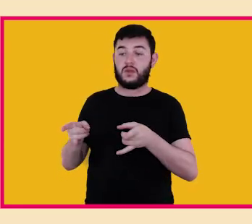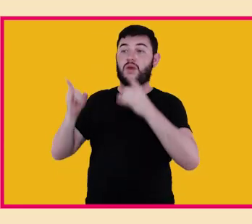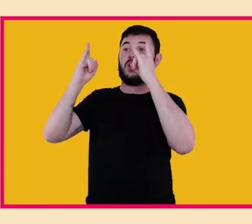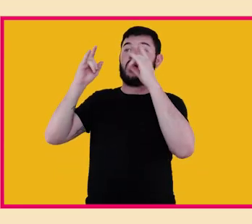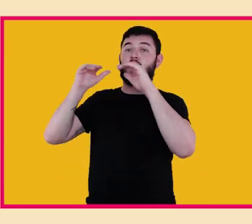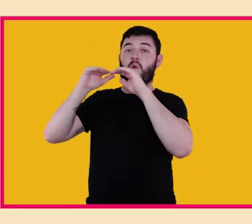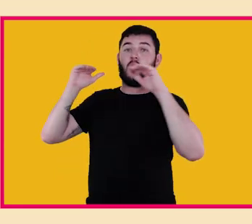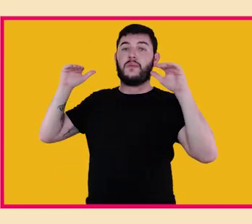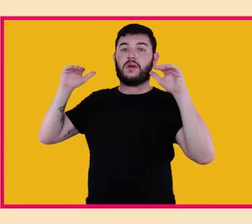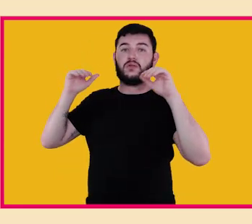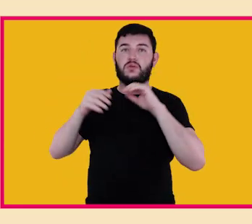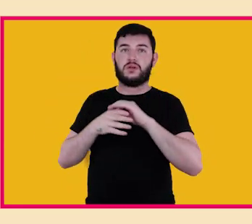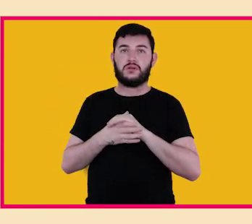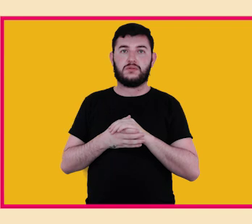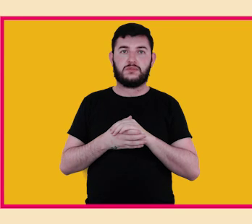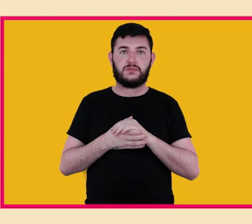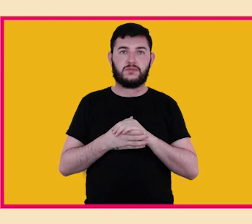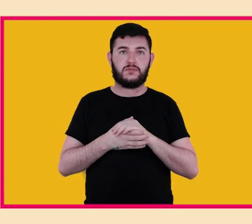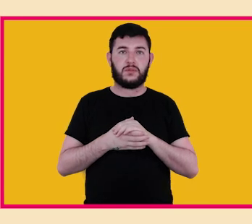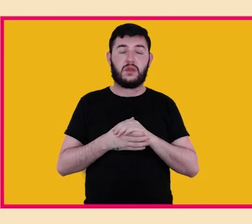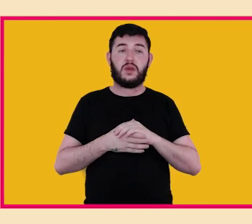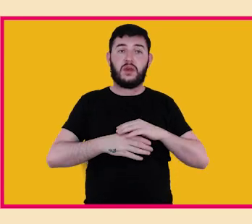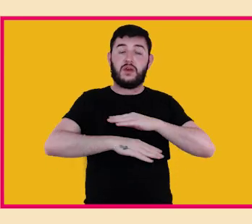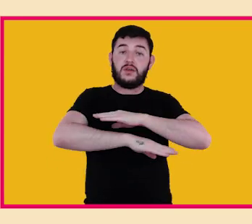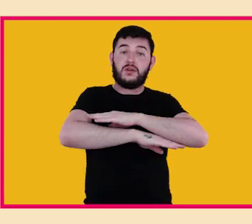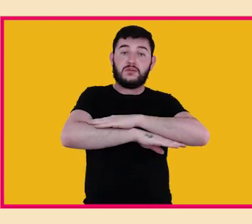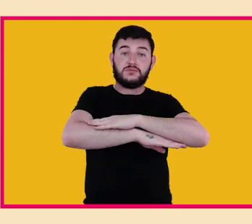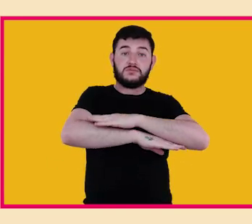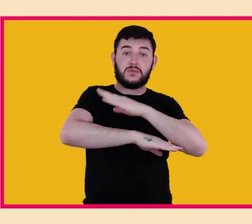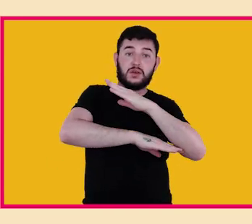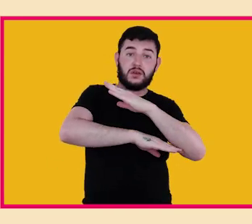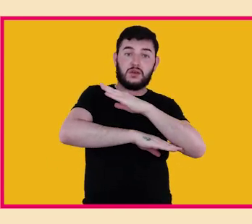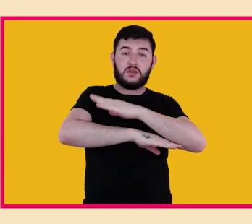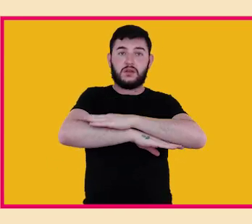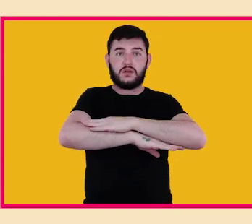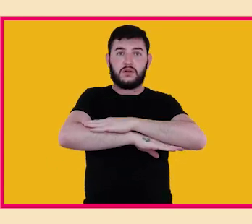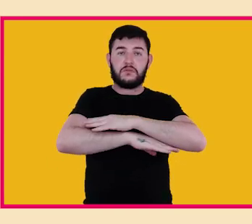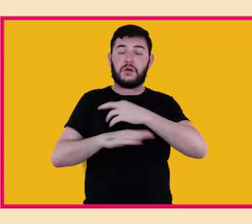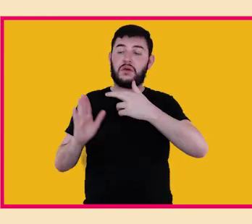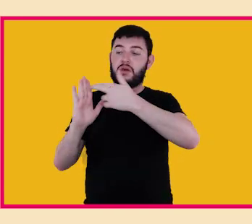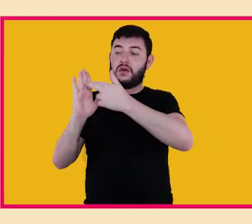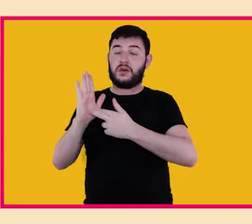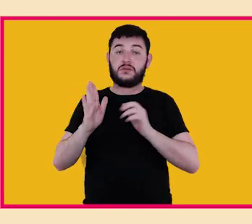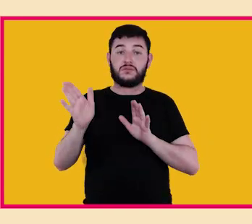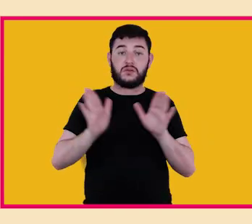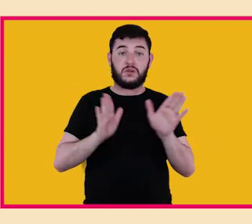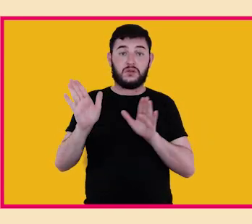coberturas, soluções para desníveis, adaptadas a atender às normas de acessibilidade,